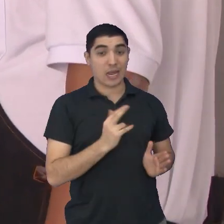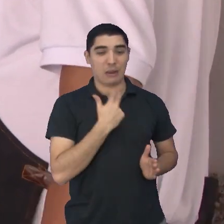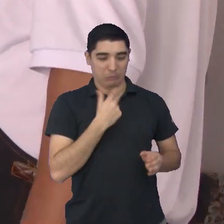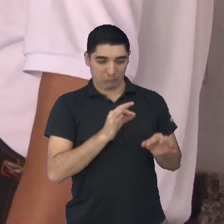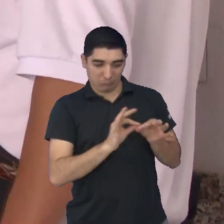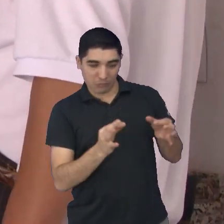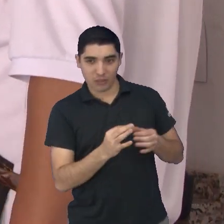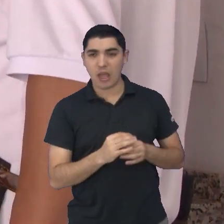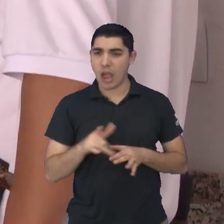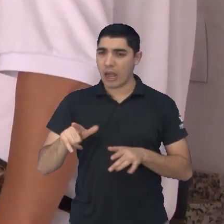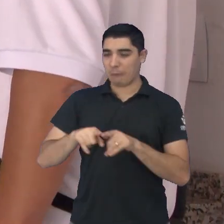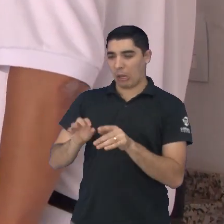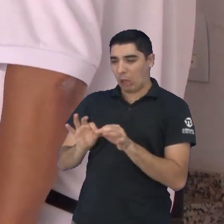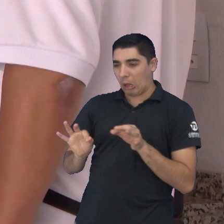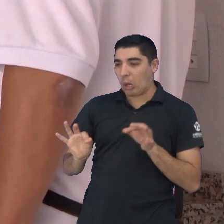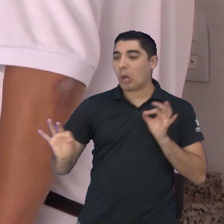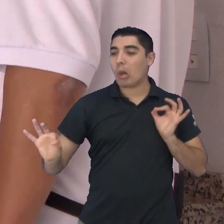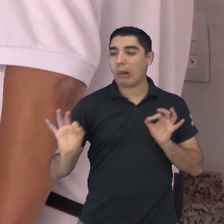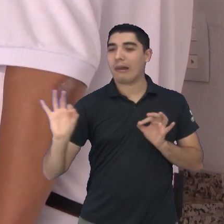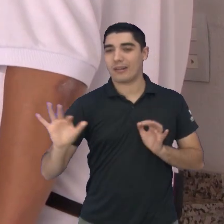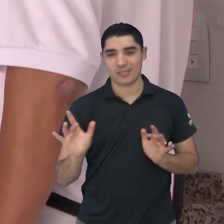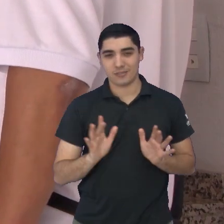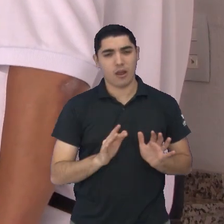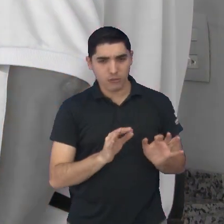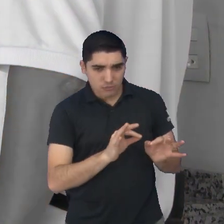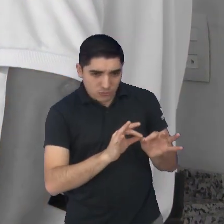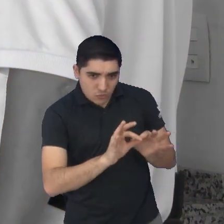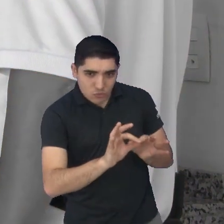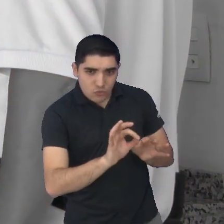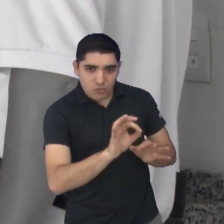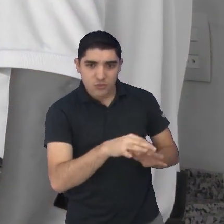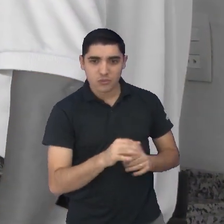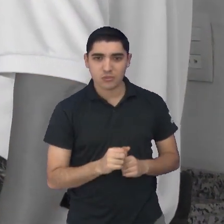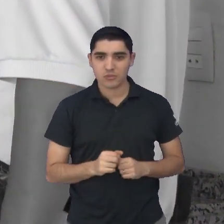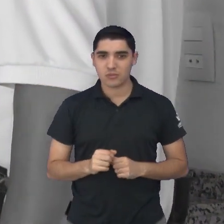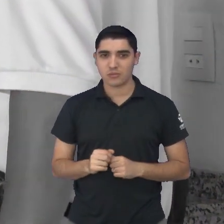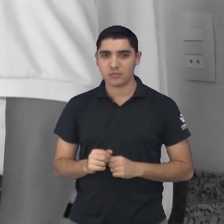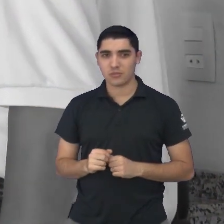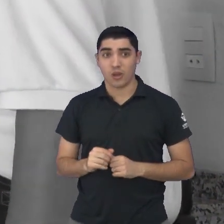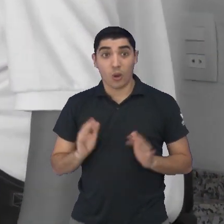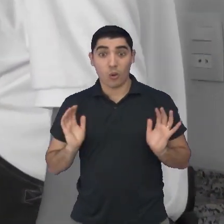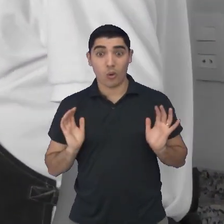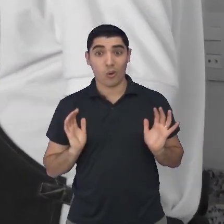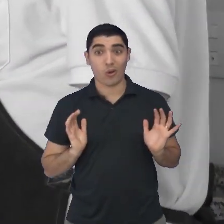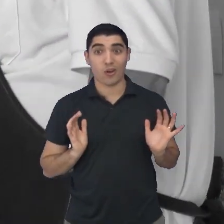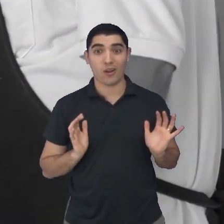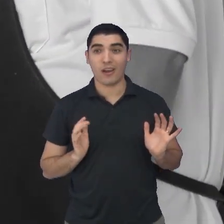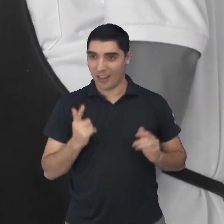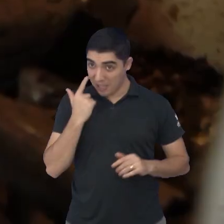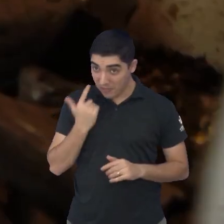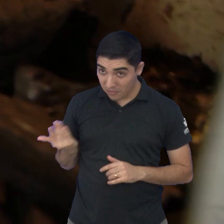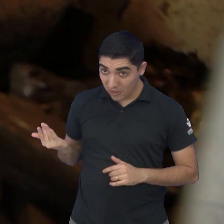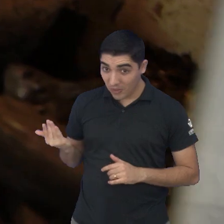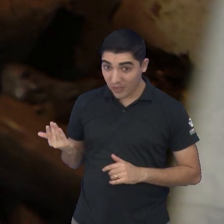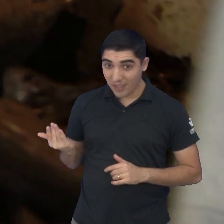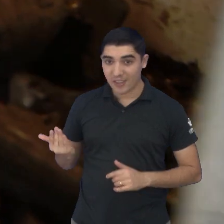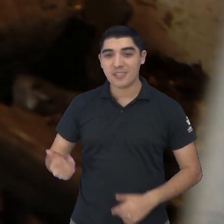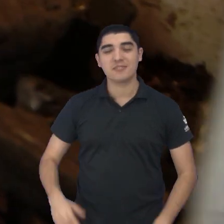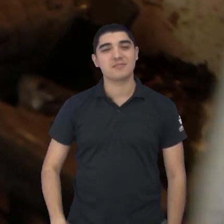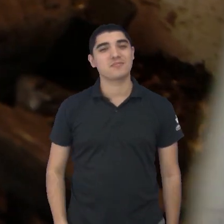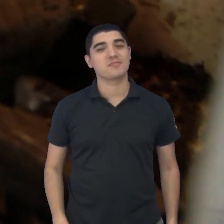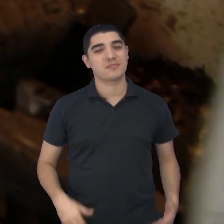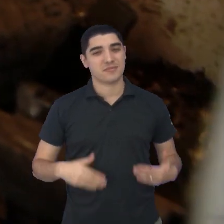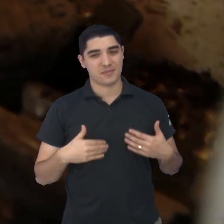fósforo. Pode ser muito longe também, não. Não, mais ou menos, aqui. Pode chegar. Ó! Viu? Enquanto